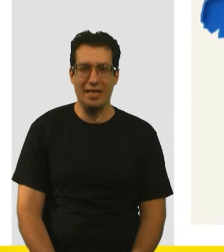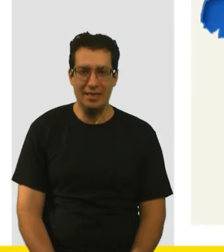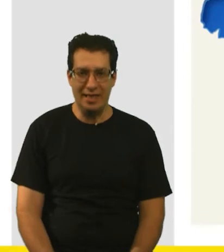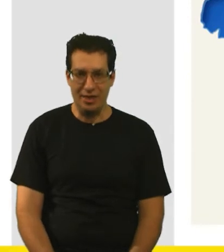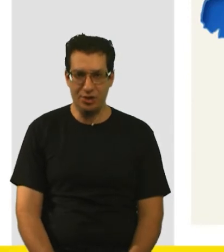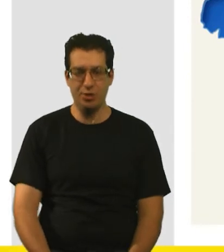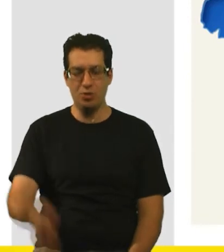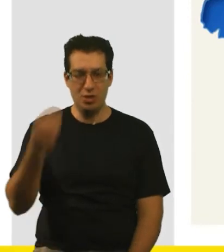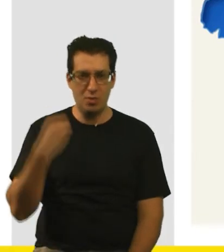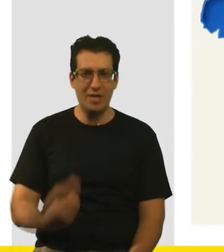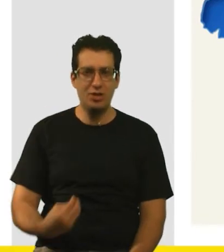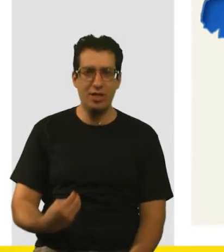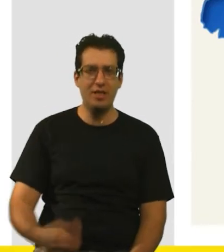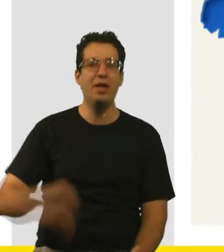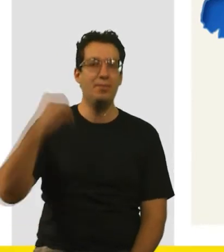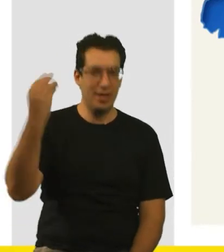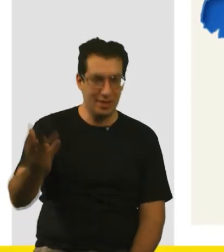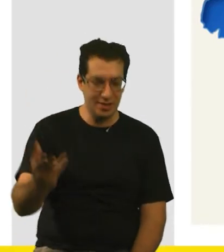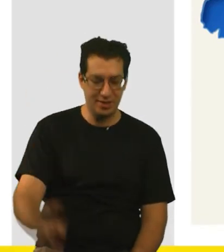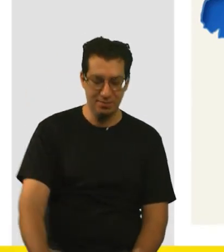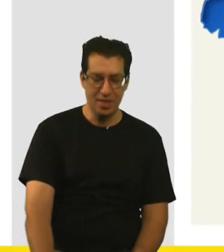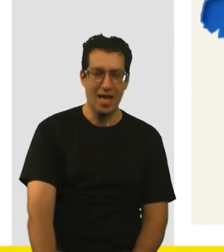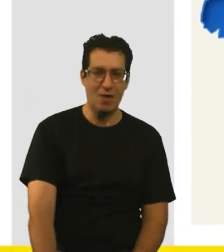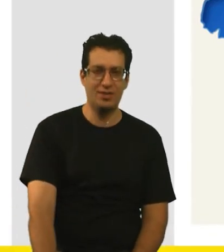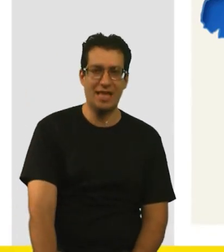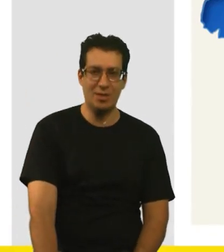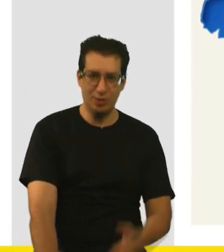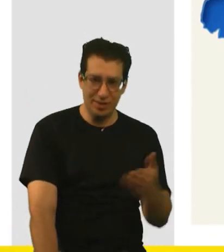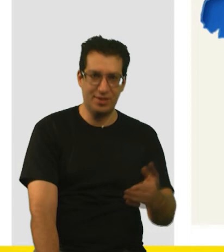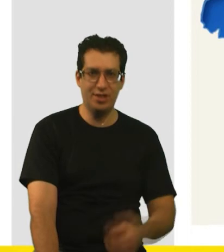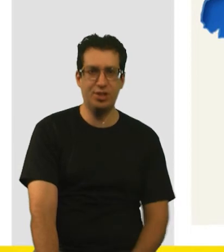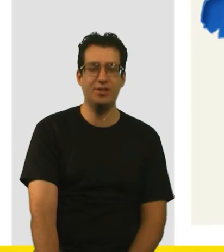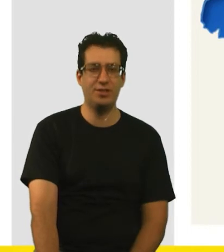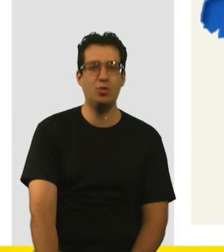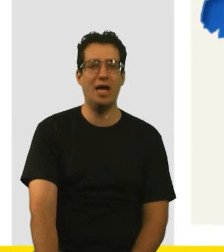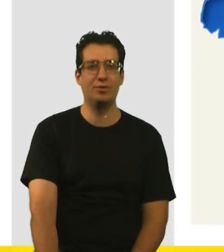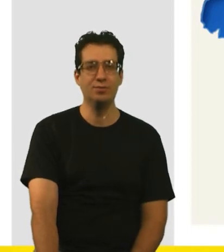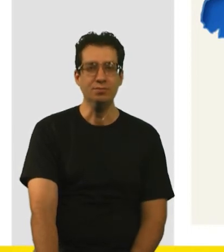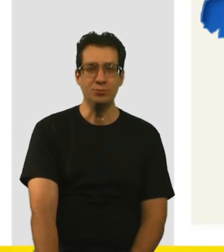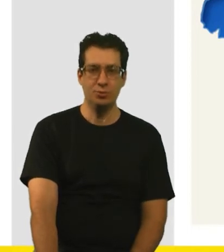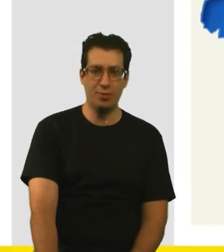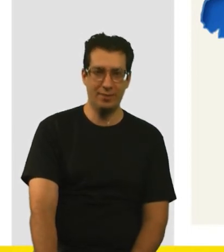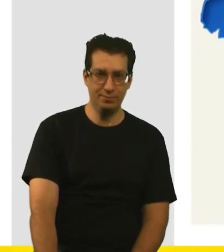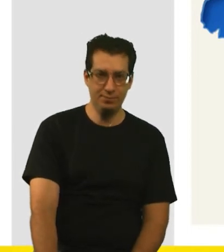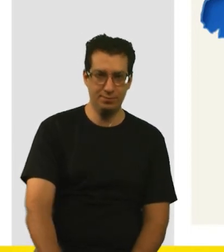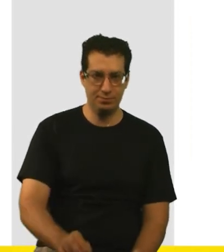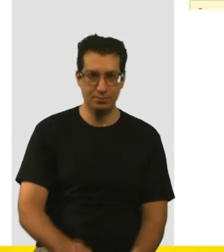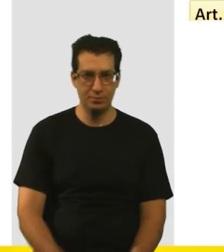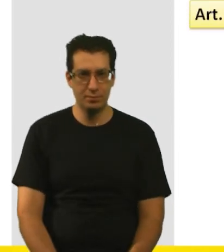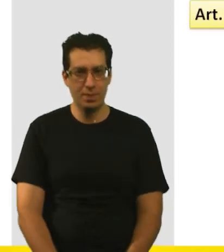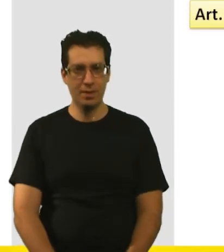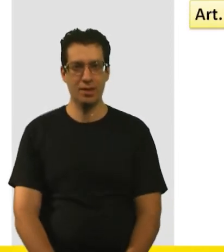guarde aquela ideia de que o que não é de ninguém pertence ao estado em que esteja situado. Muito bem.